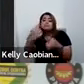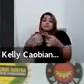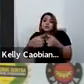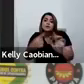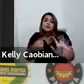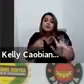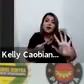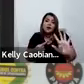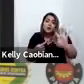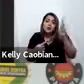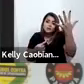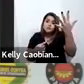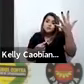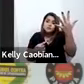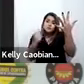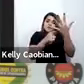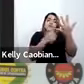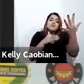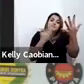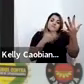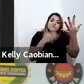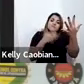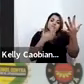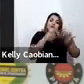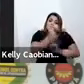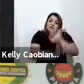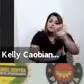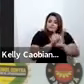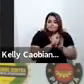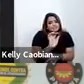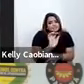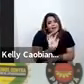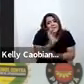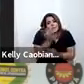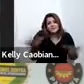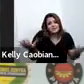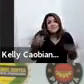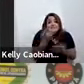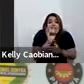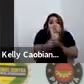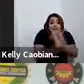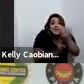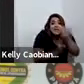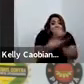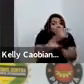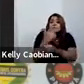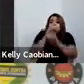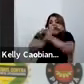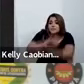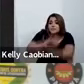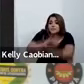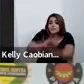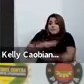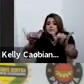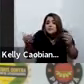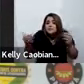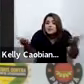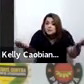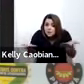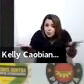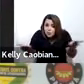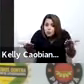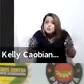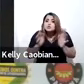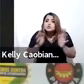internet. Completamente sem internet e sem ela não é possível transmitir. Então, a live foi ao ar às 15 horas, já sob o comando do presidente